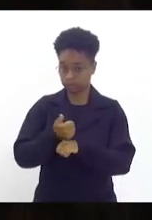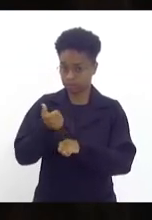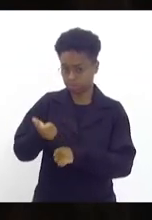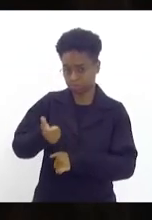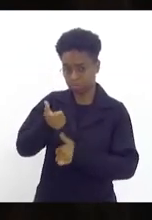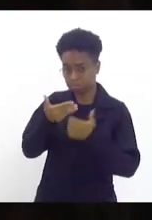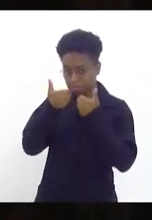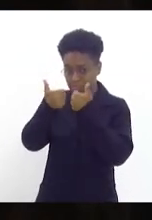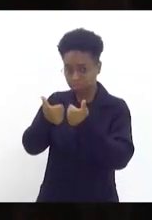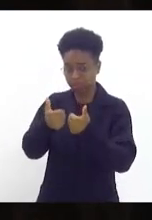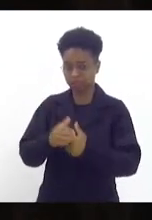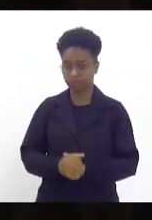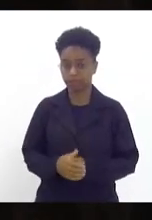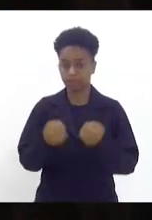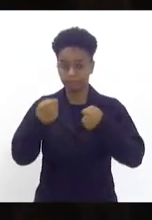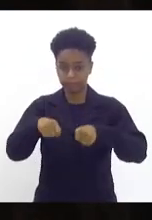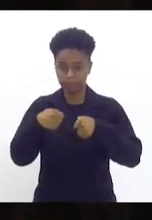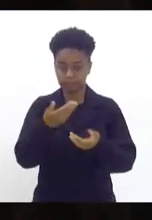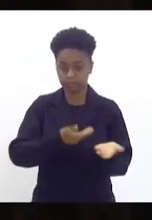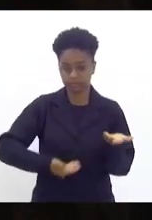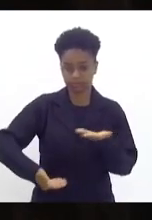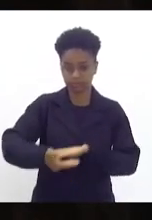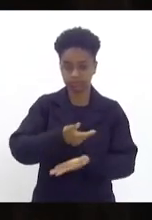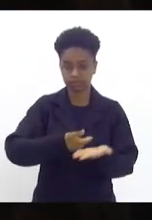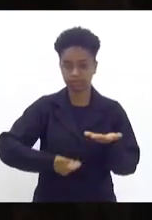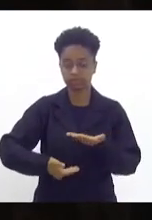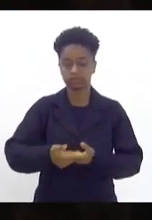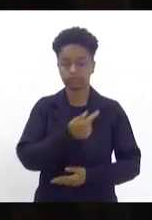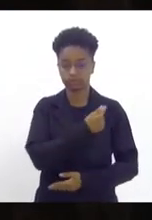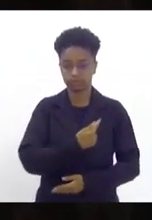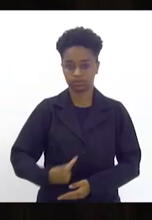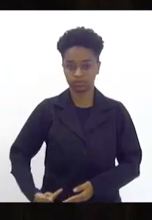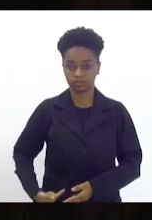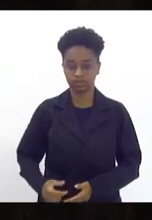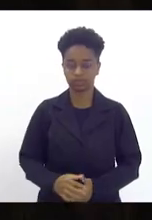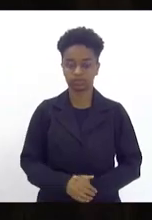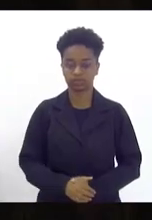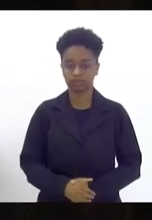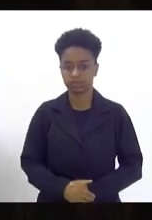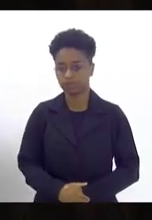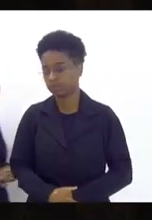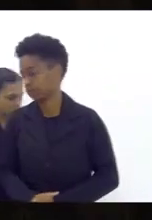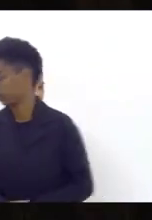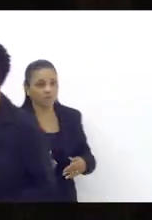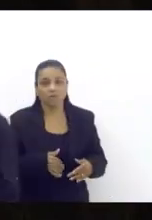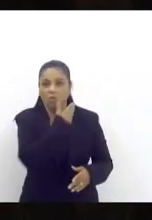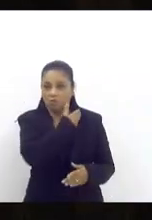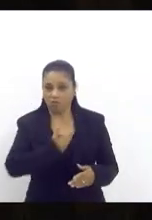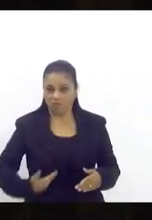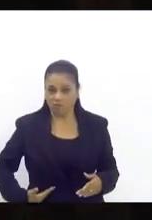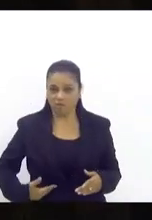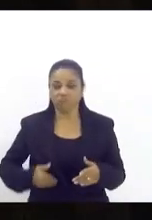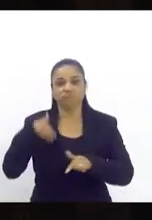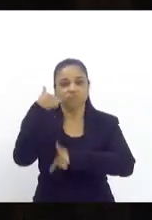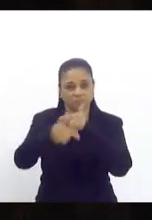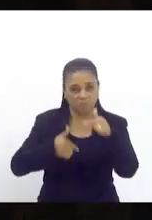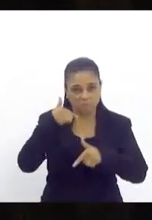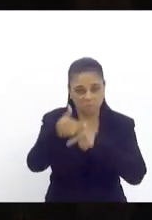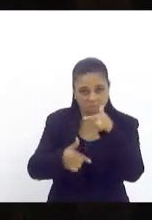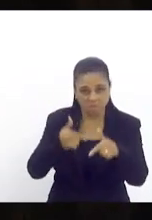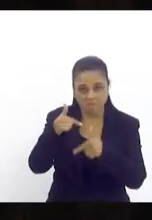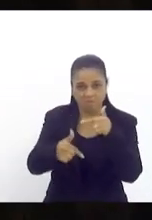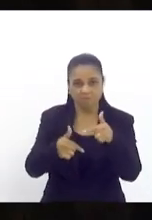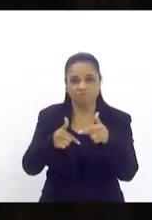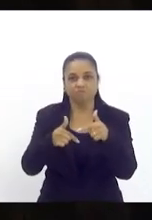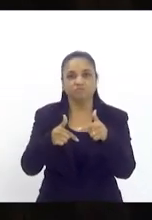é preciso essa interação que o governo aqui, que digo que o Márcio também está trabalhando, para,